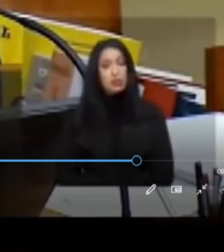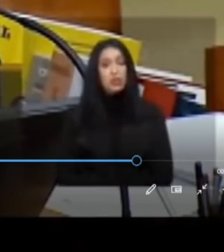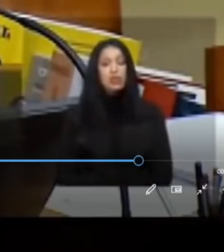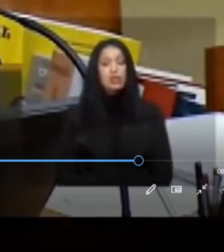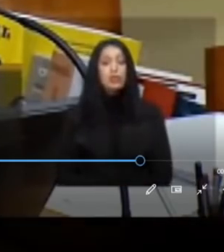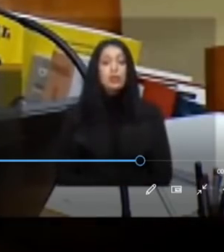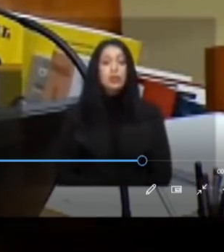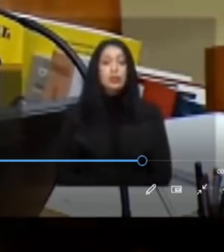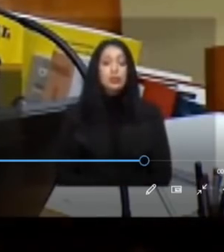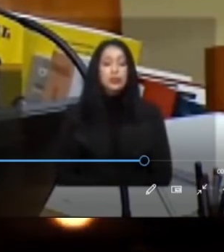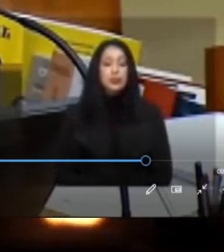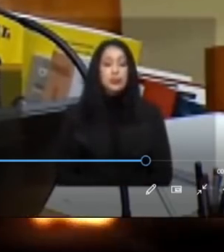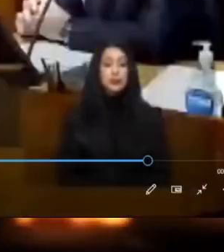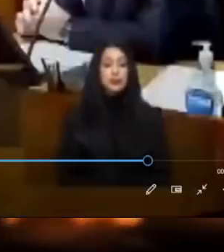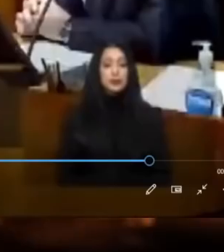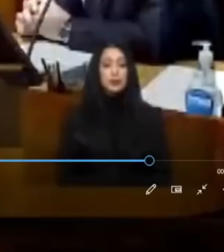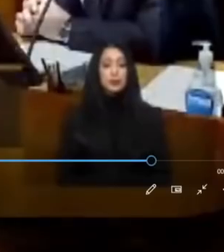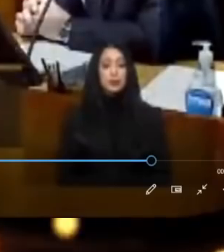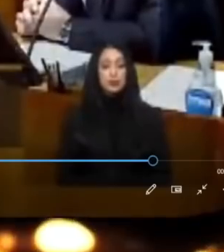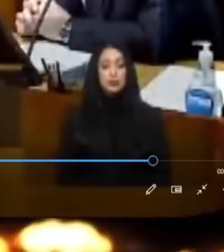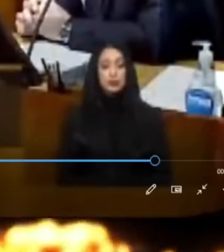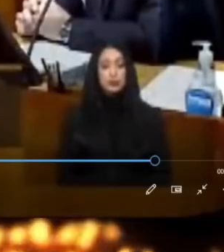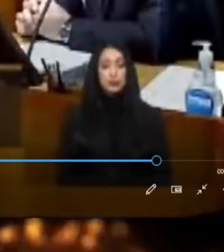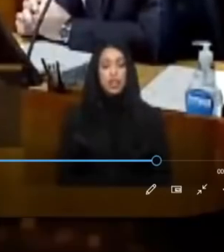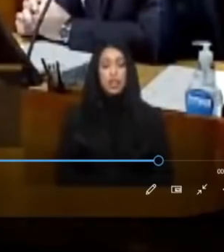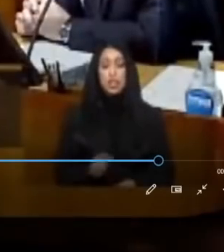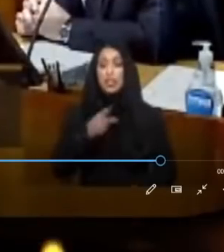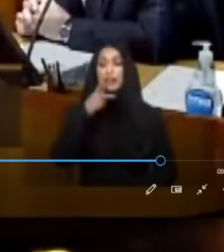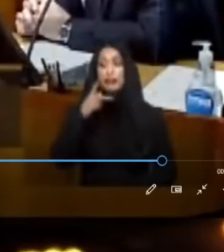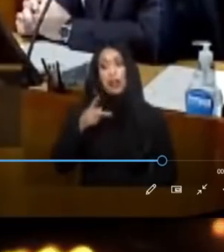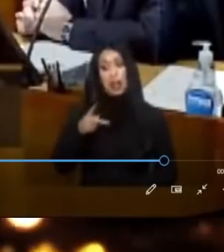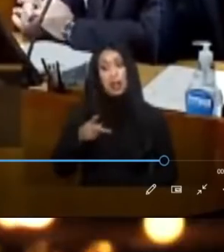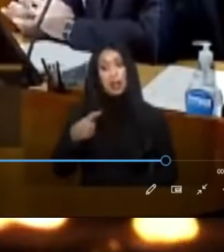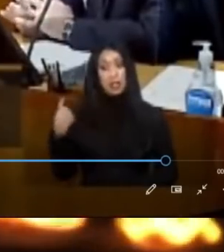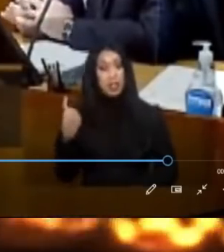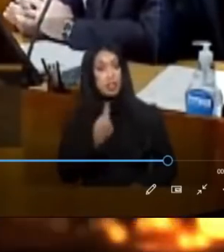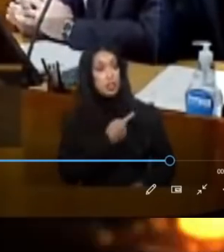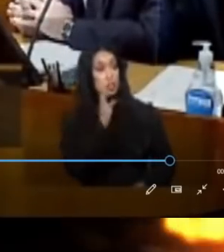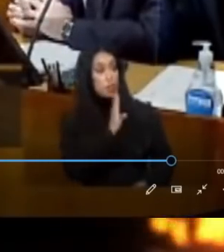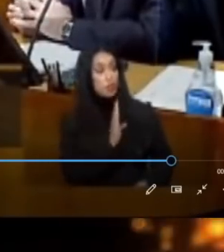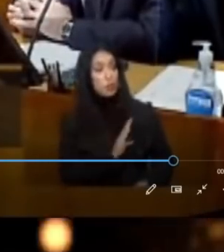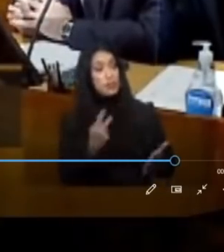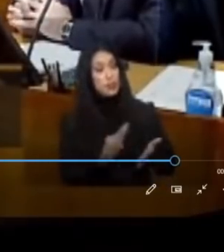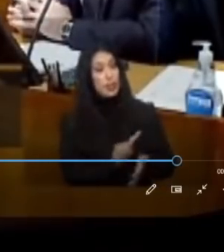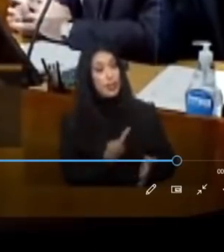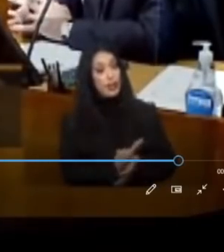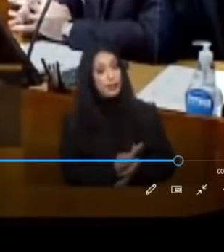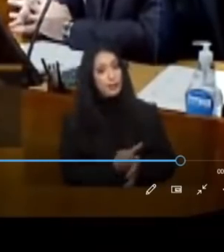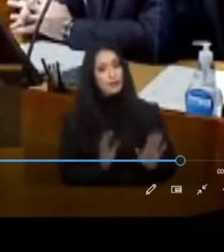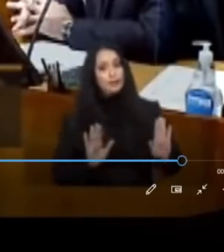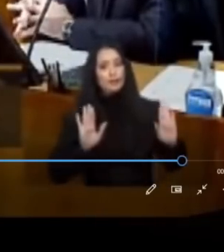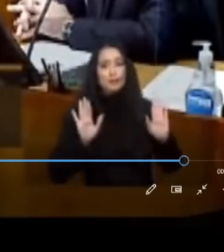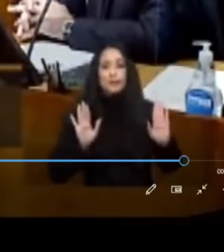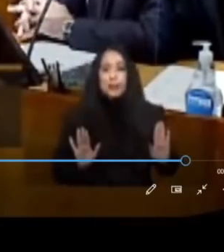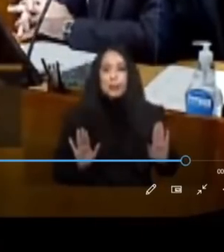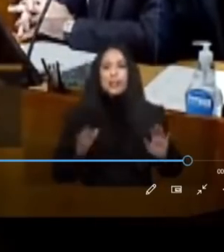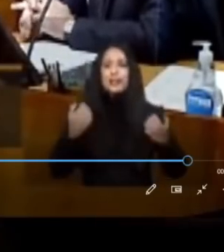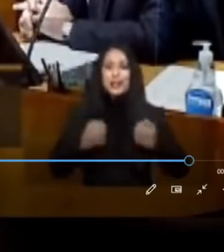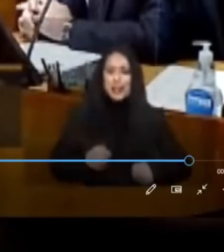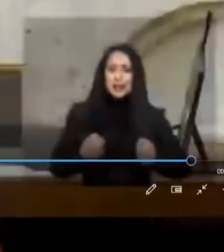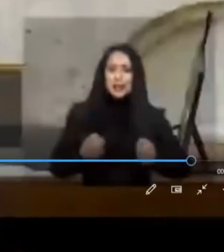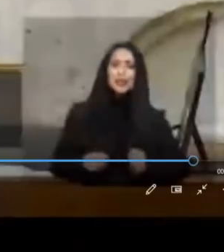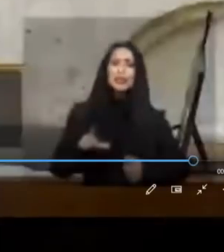O que são muitas das vezes aqueles que nos apontam os erros não que nós vamos tem antes mas é